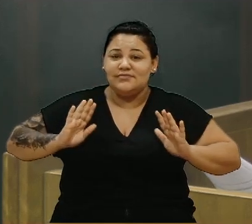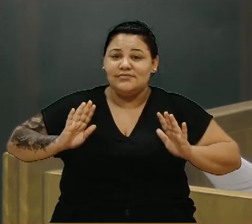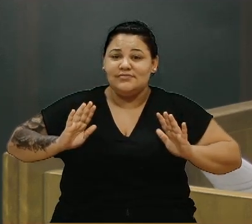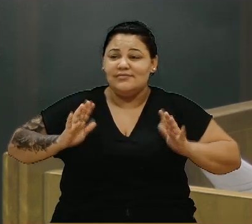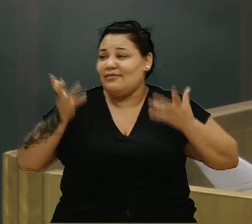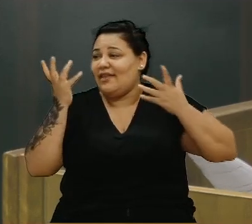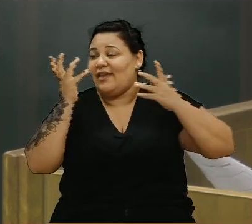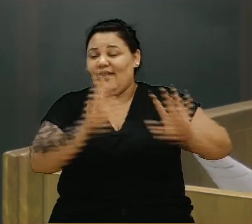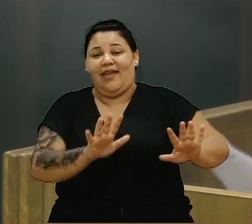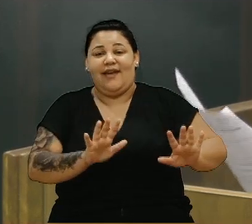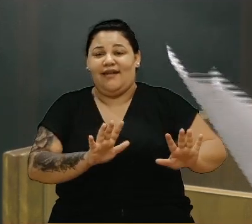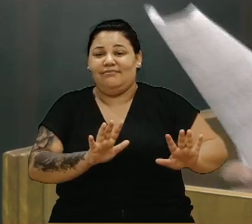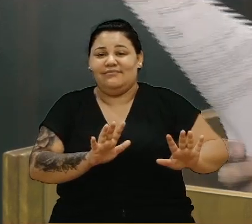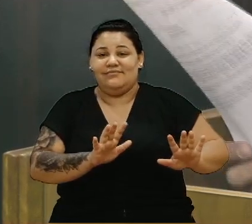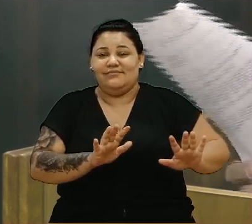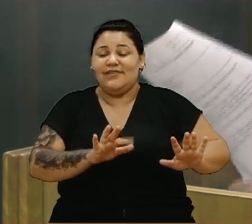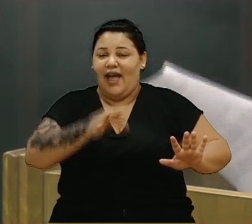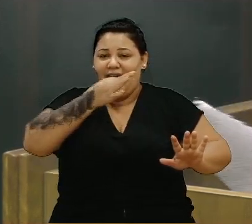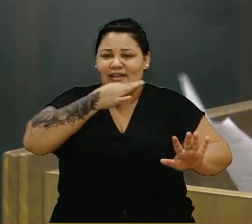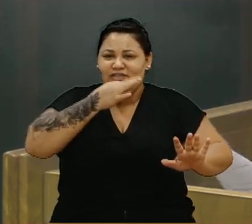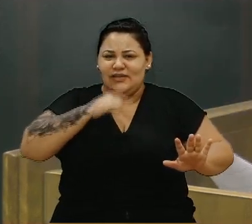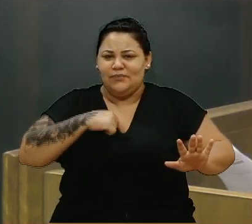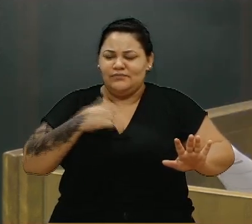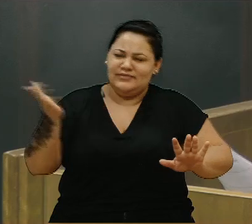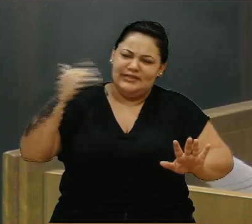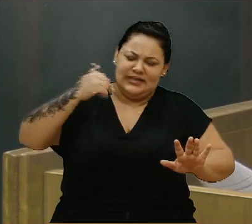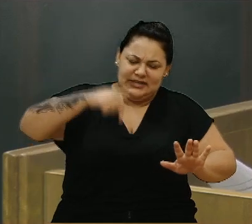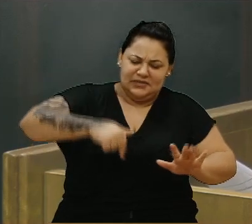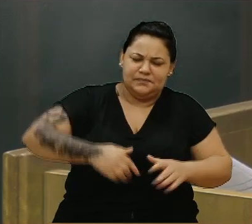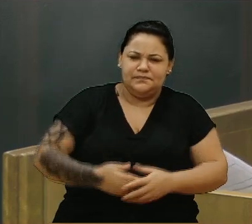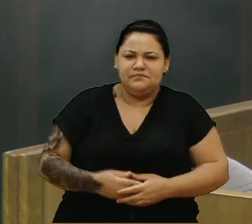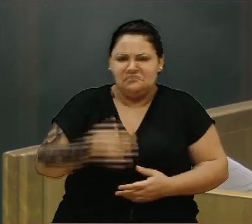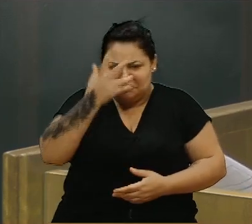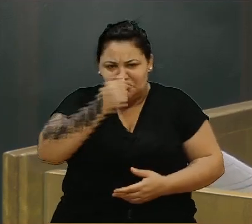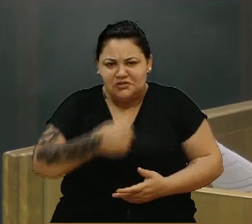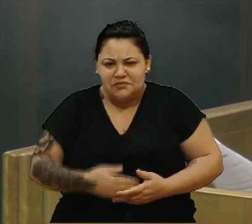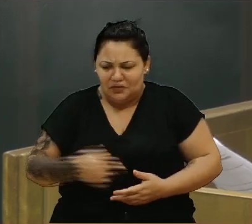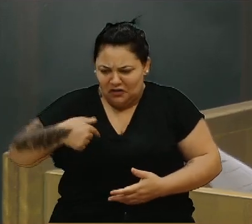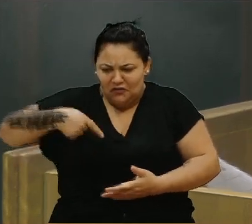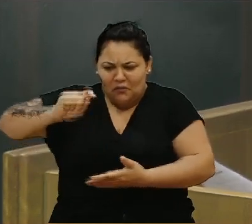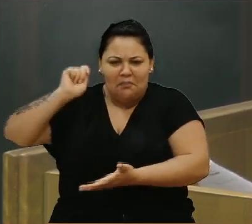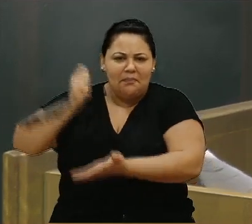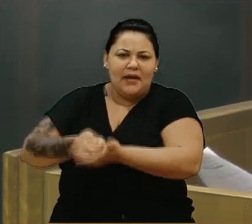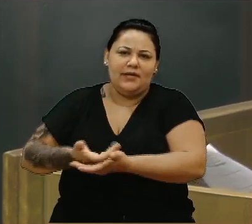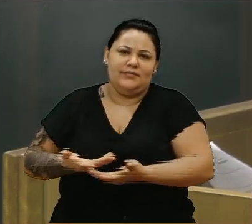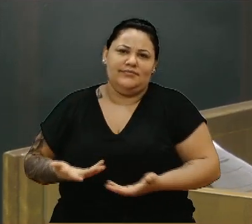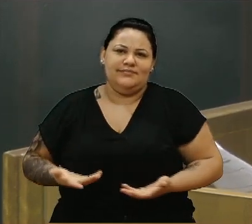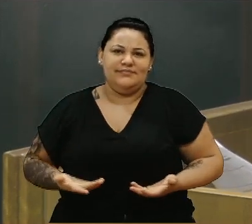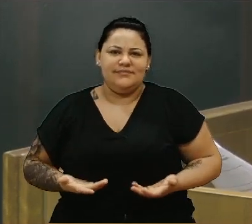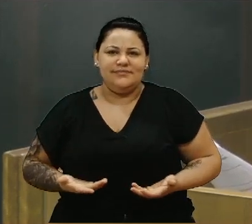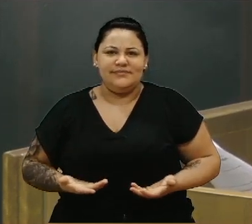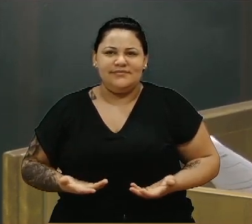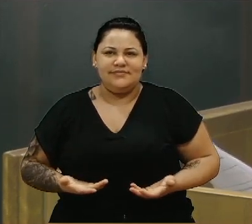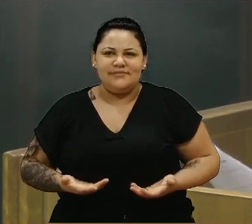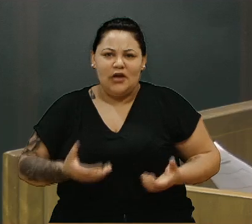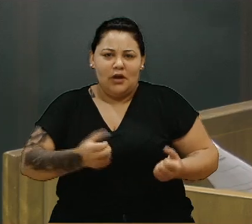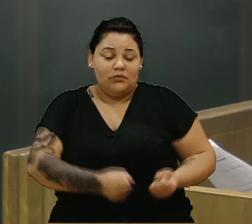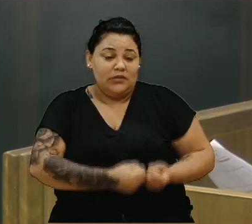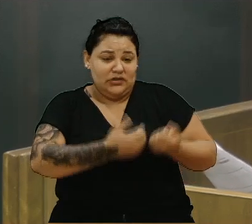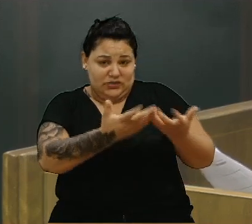quer. E aí, Caxias do Sul, não, traz para mim. Que bonito, vou pagar a conta. É uma